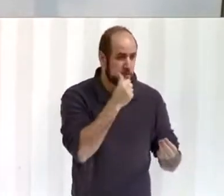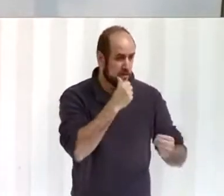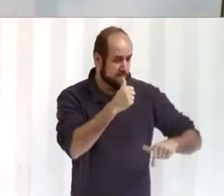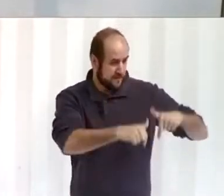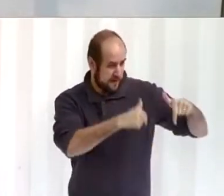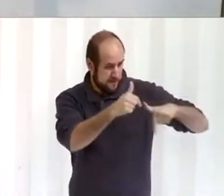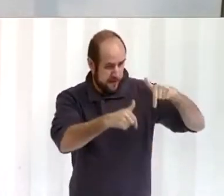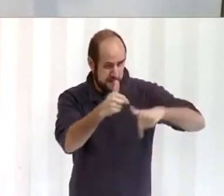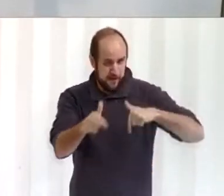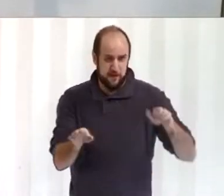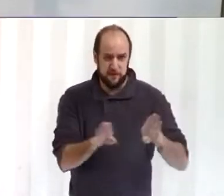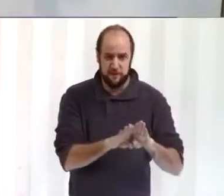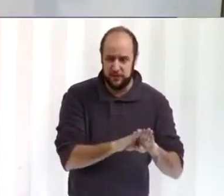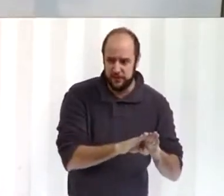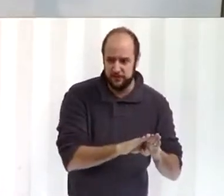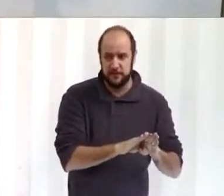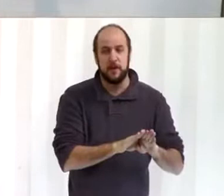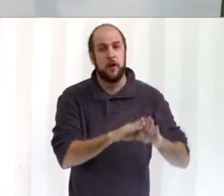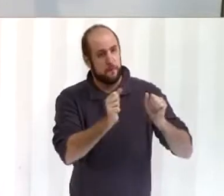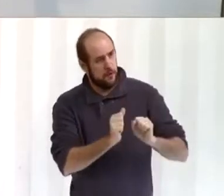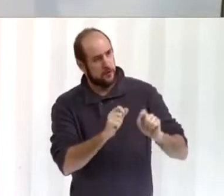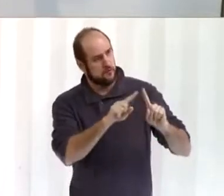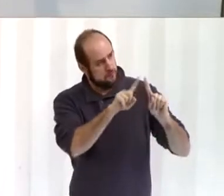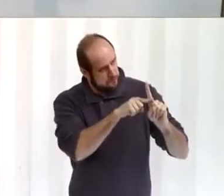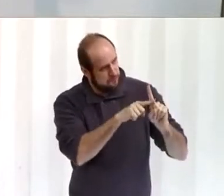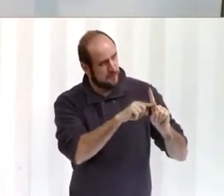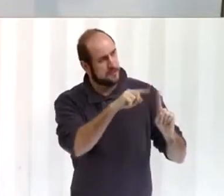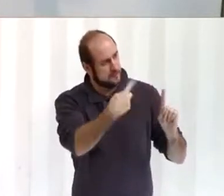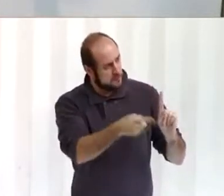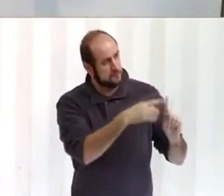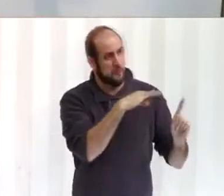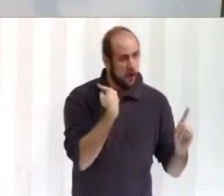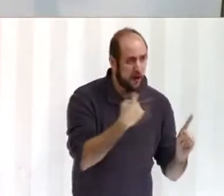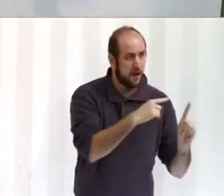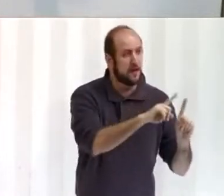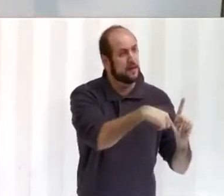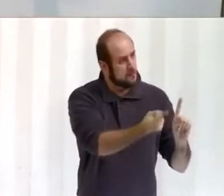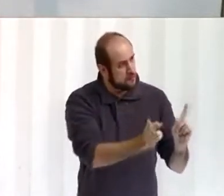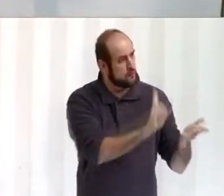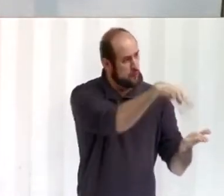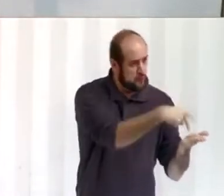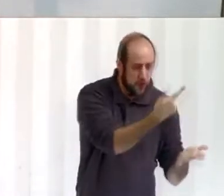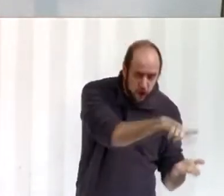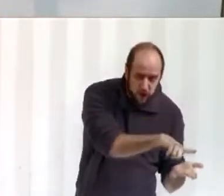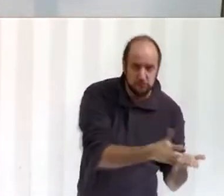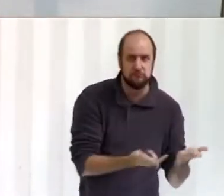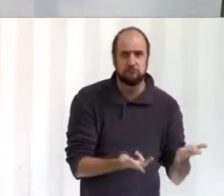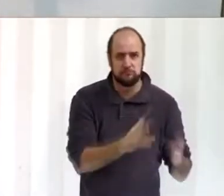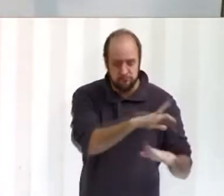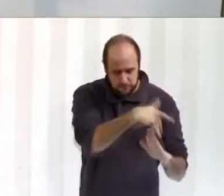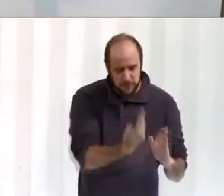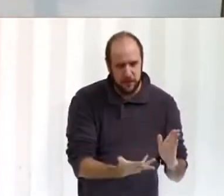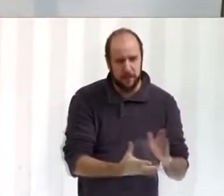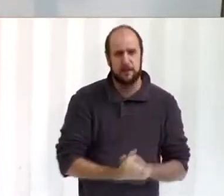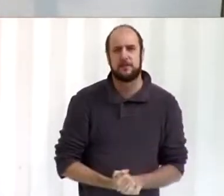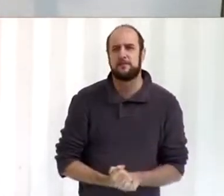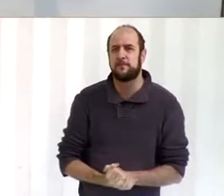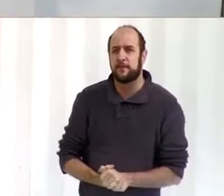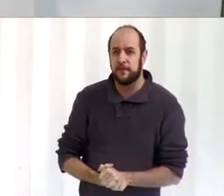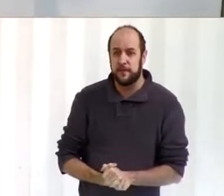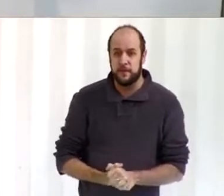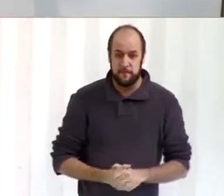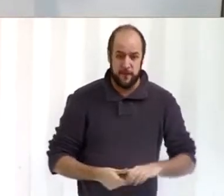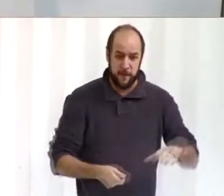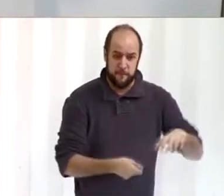pudesse gerar um filho, depois ele morre, depois é ressuscitado. Nós vemos a questão da morte na panela que é